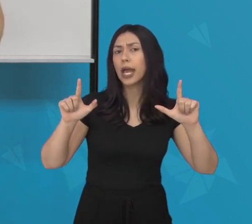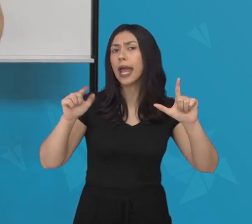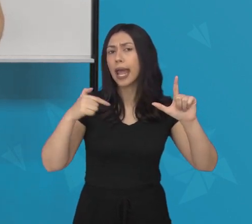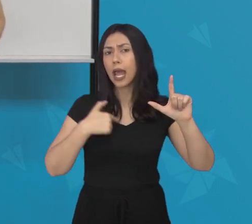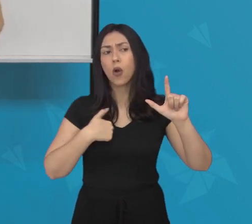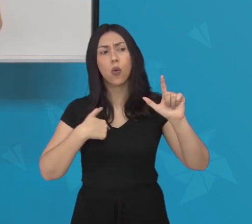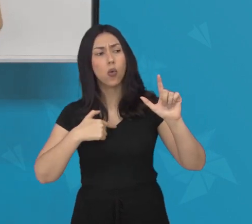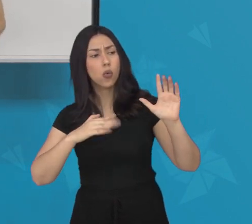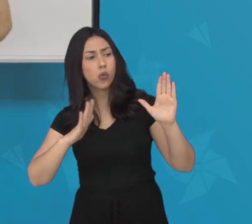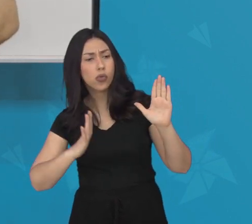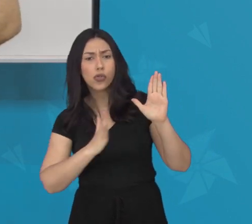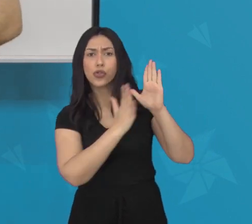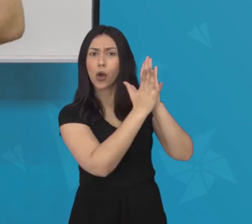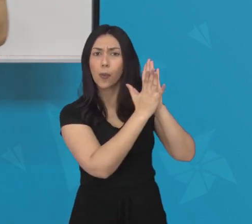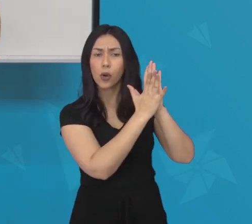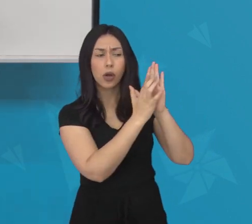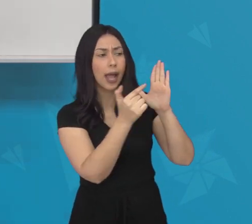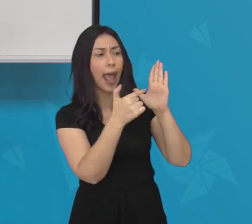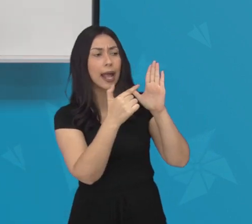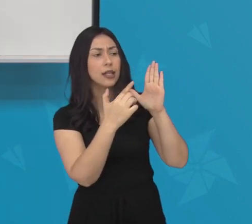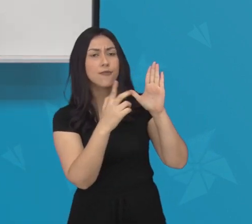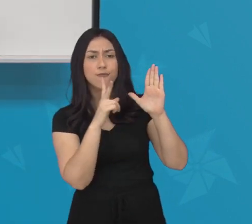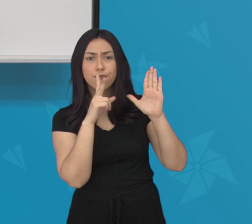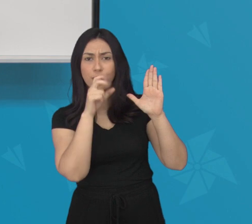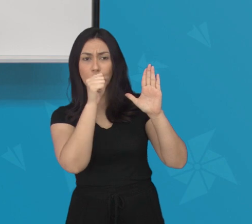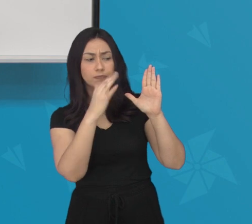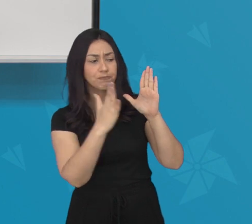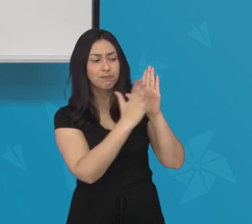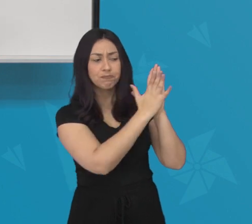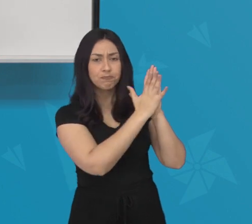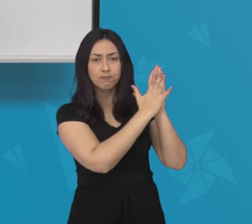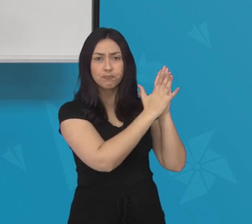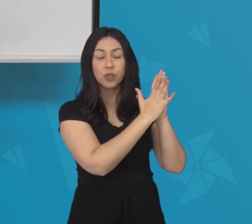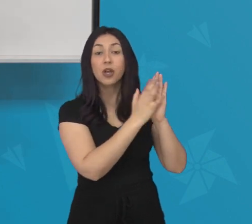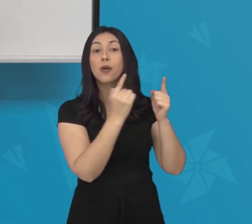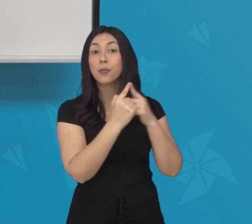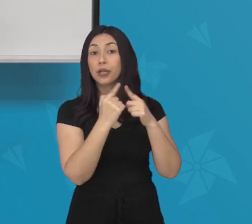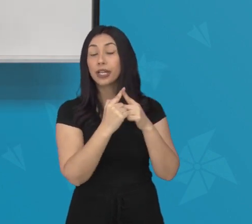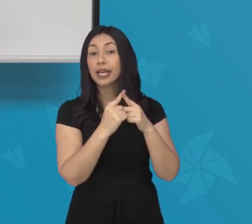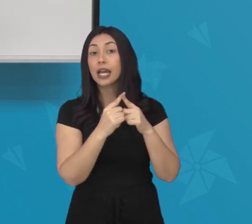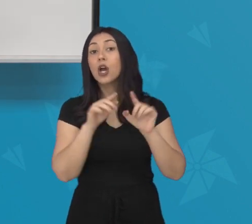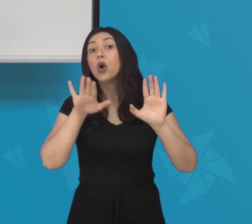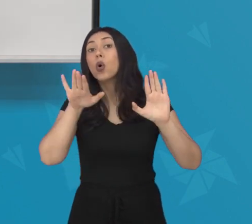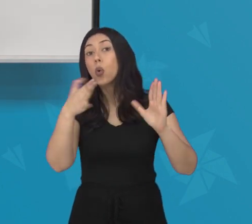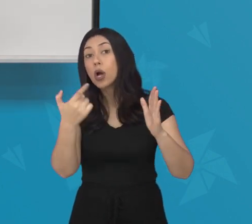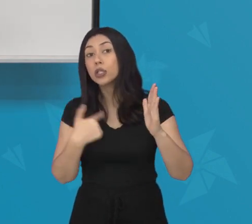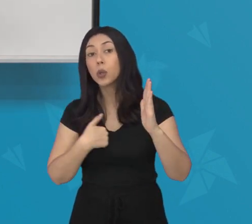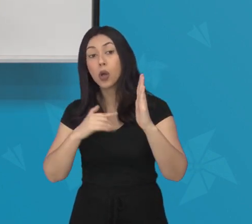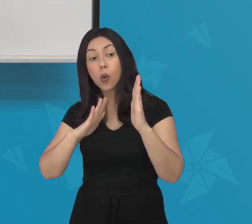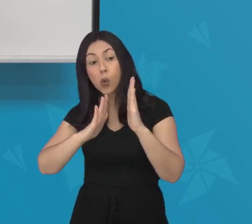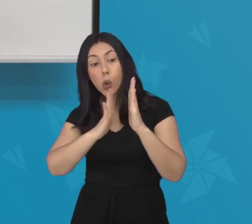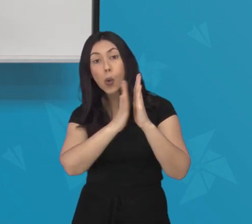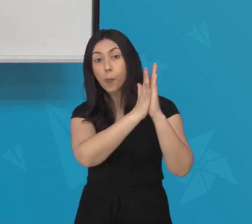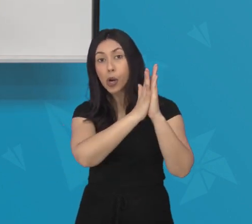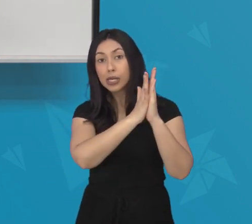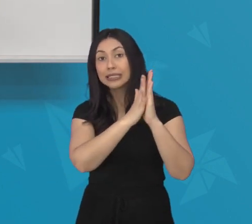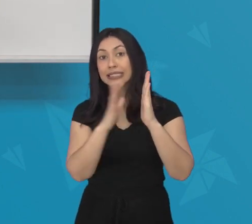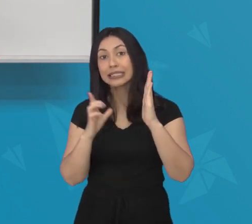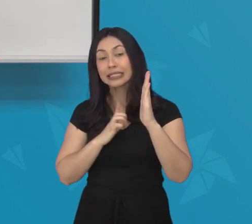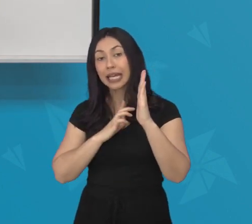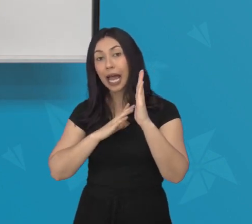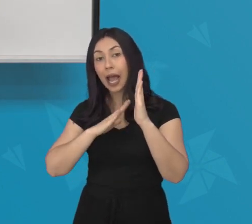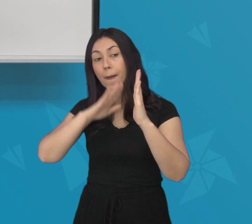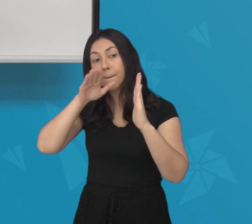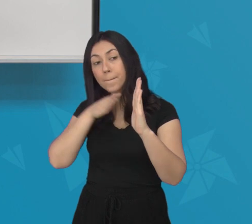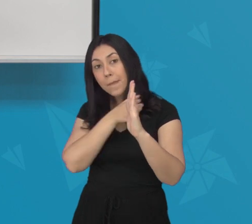eu empurro, esse quadro resiste à força que eu aplico nele? A força normal. A força que eu aplico numa